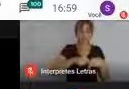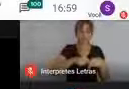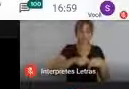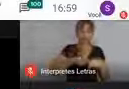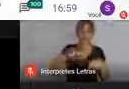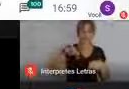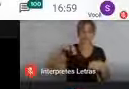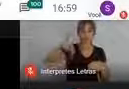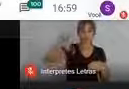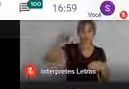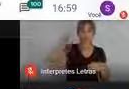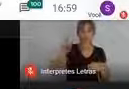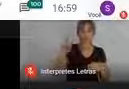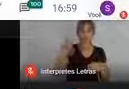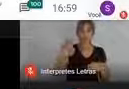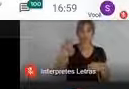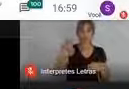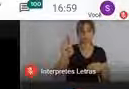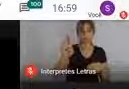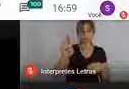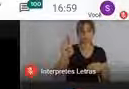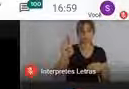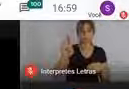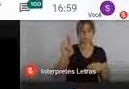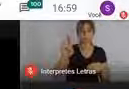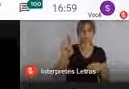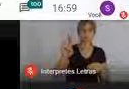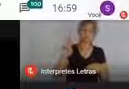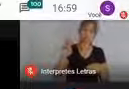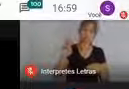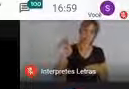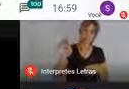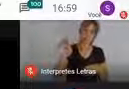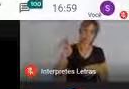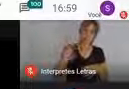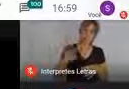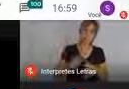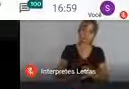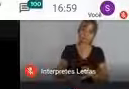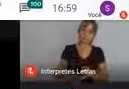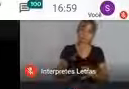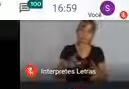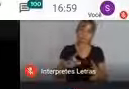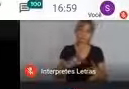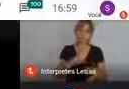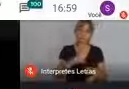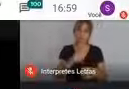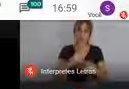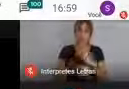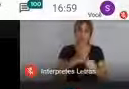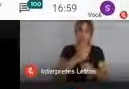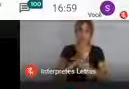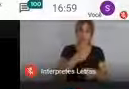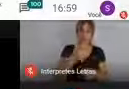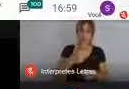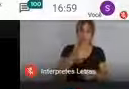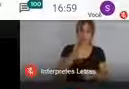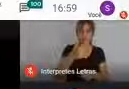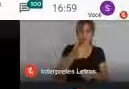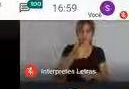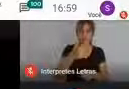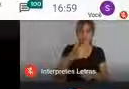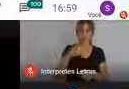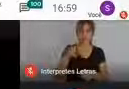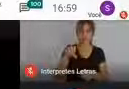Pará, AGUIQUIMPA. O trabalho foi defendido em 2017 e tinha o objetivo de apresentar o